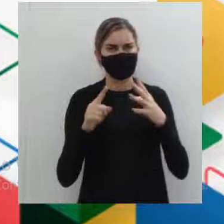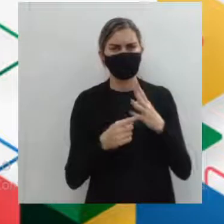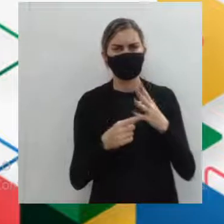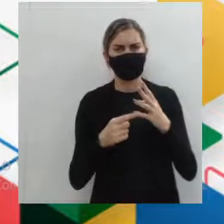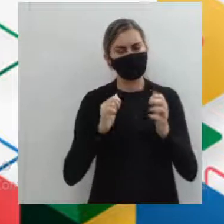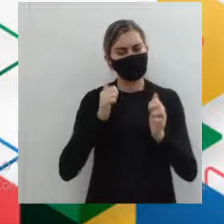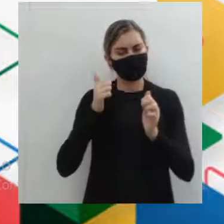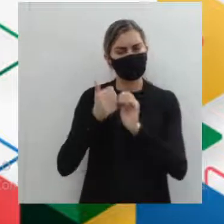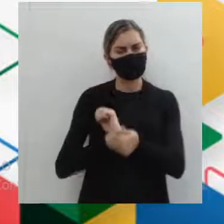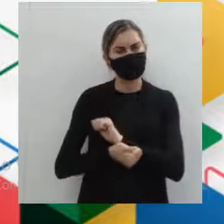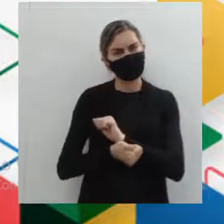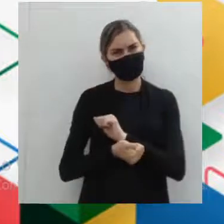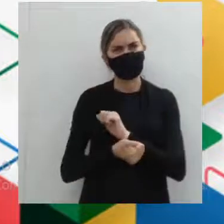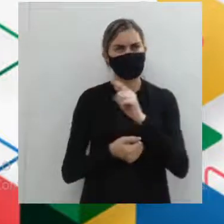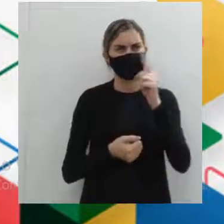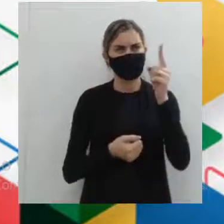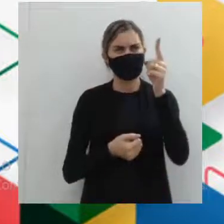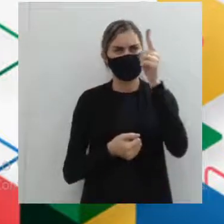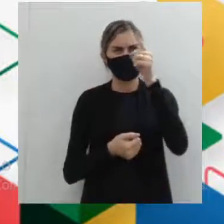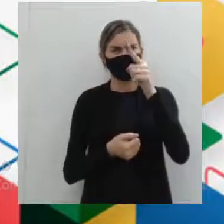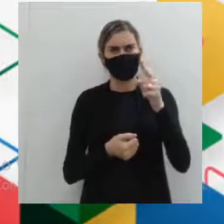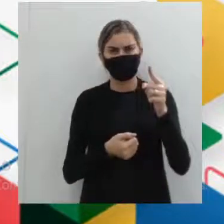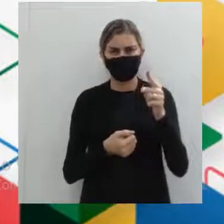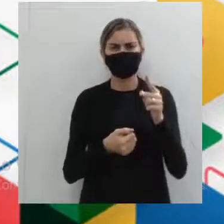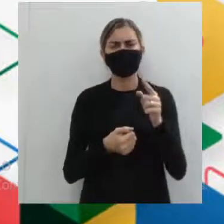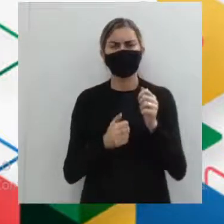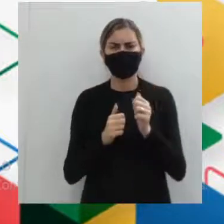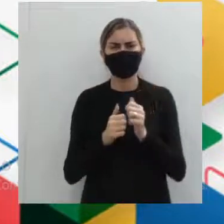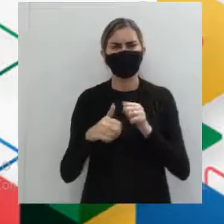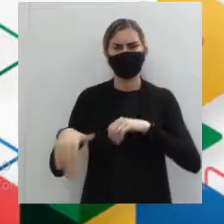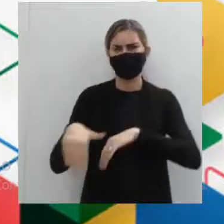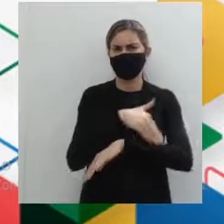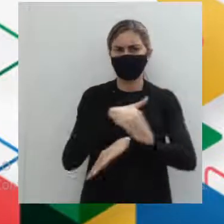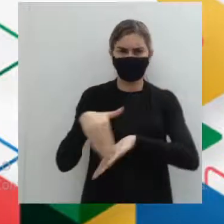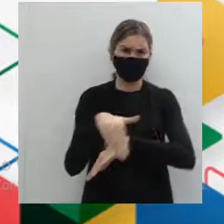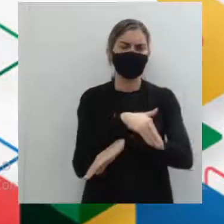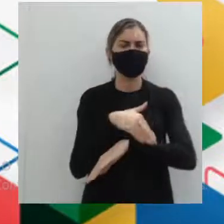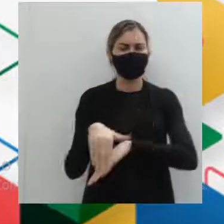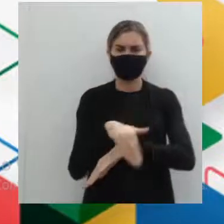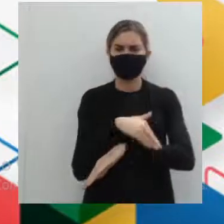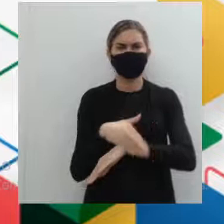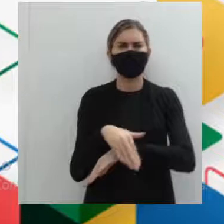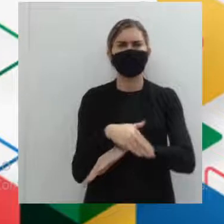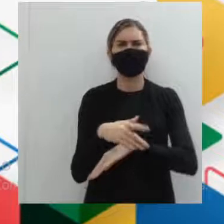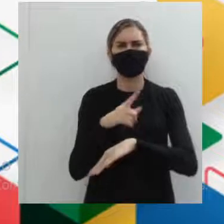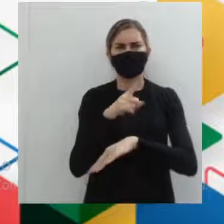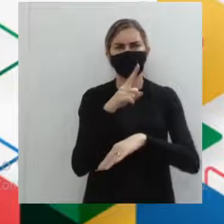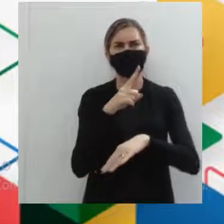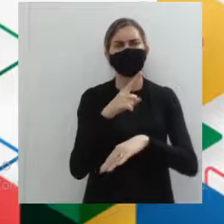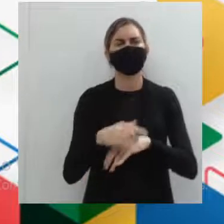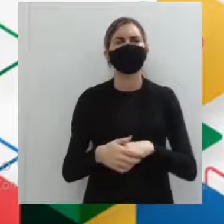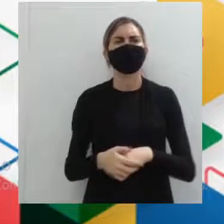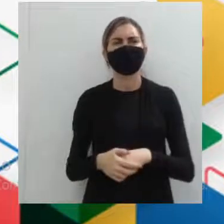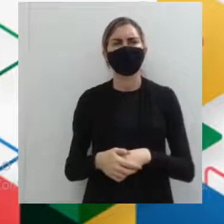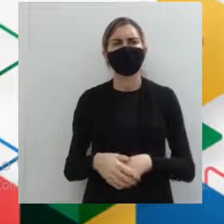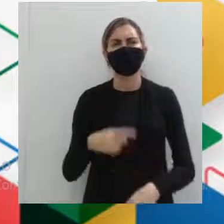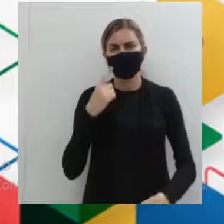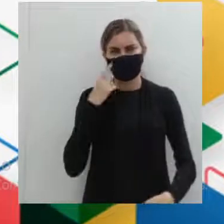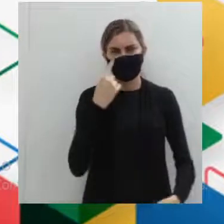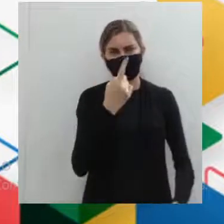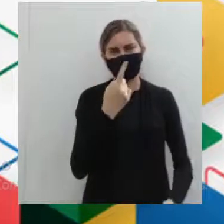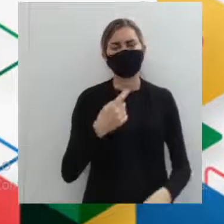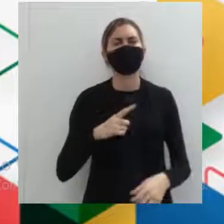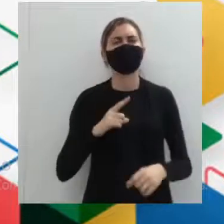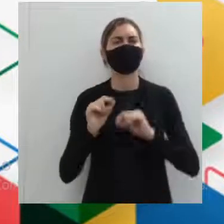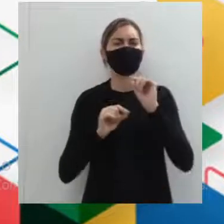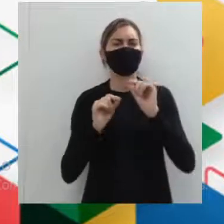ó, o esporte à esquerda, né, superior, uma rua que está fechada, mais ou menos aí, tá certo?